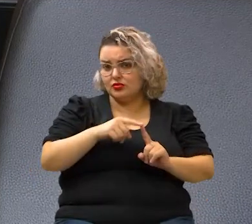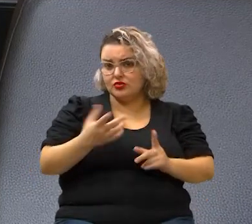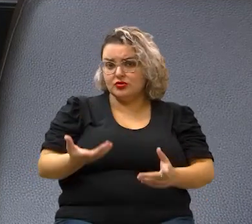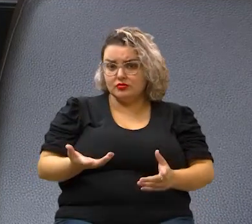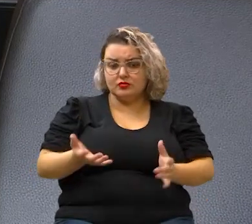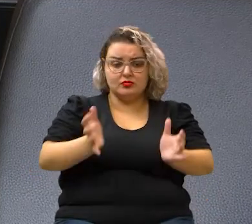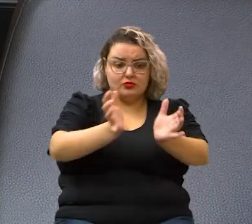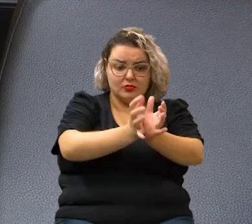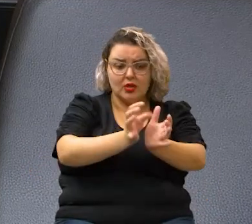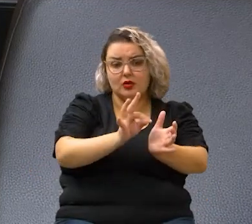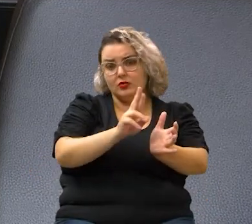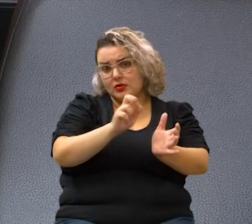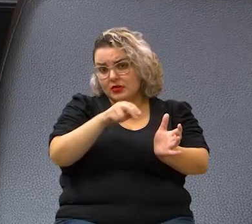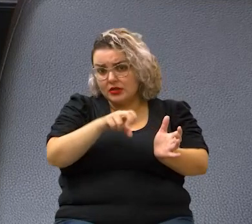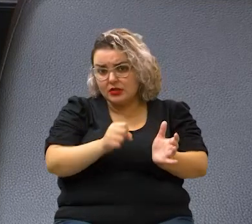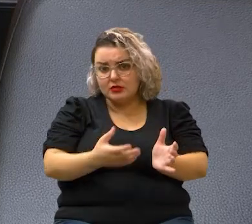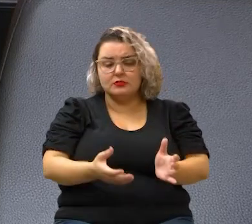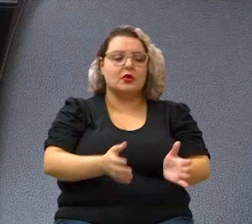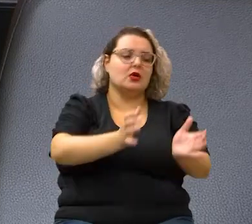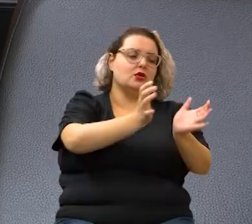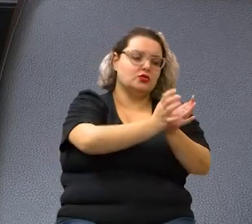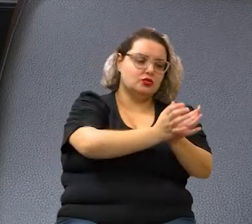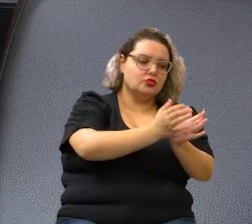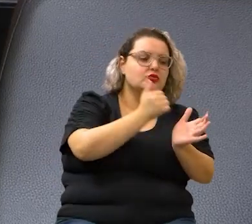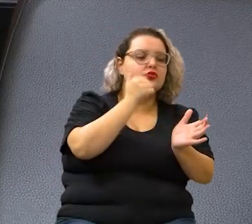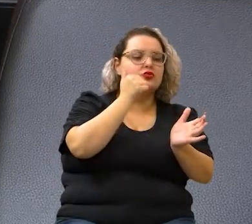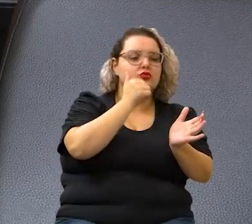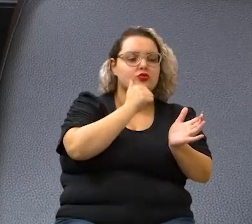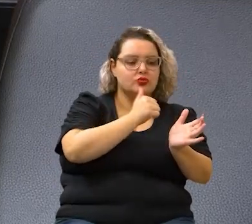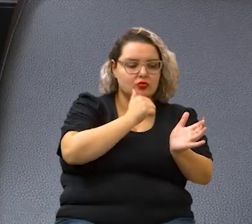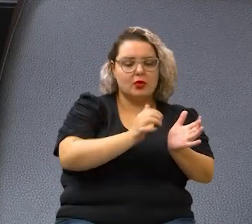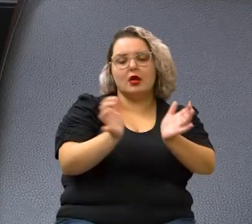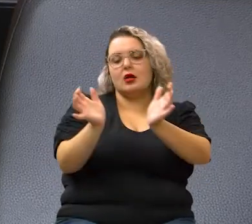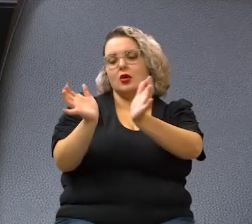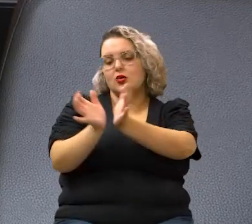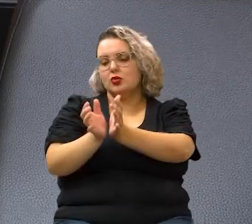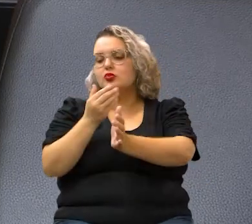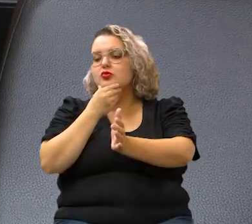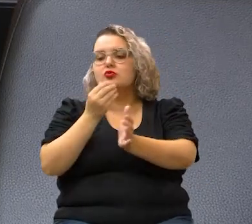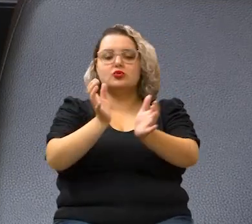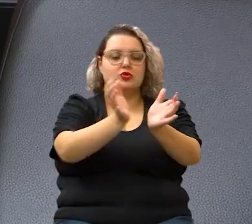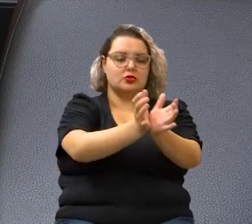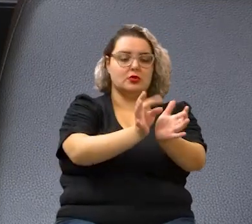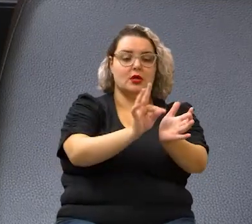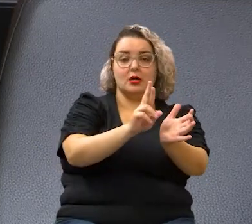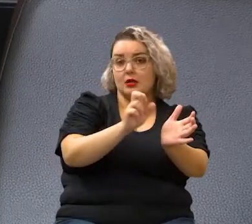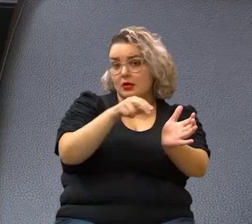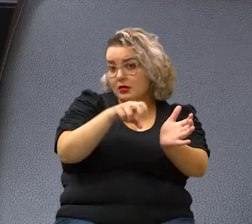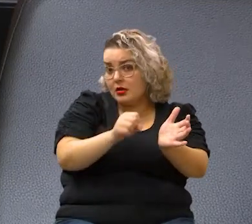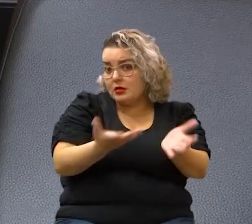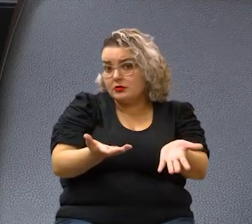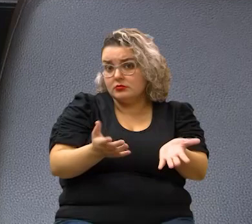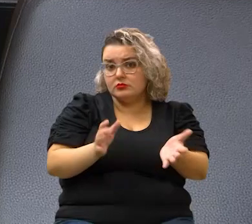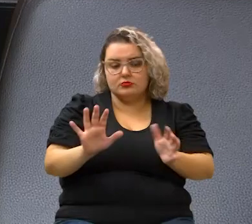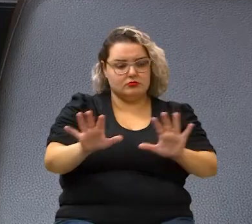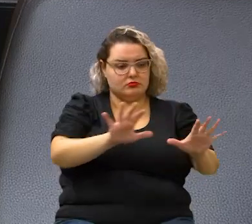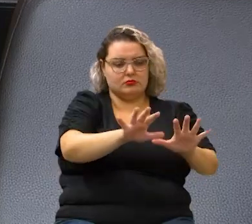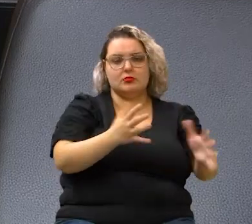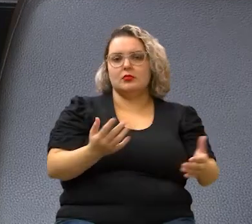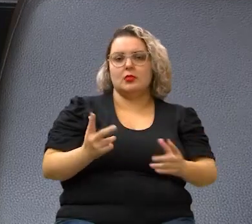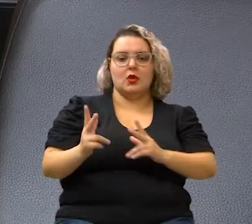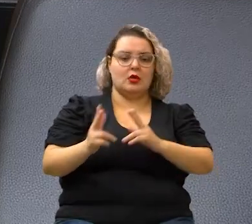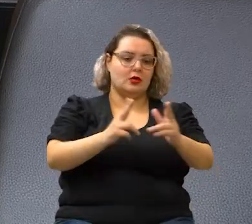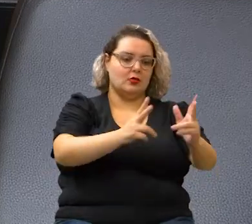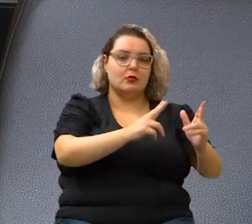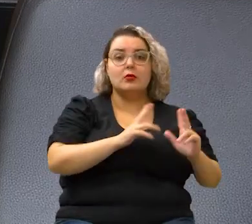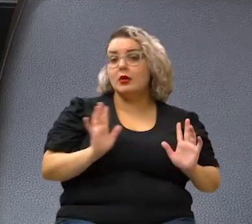criem uma modalidade para os trans. Vai ter a modalidade de homem, vai ter a modalidade de mulheres e vai ter a modalidade de trans.